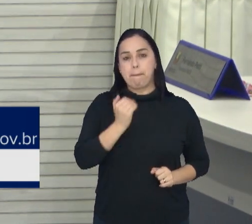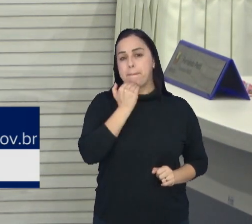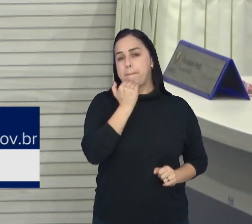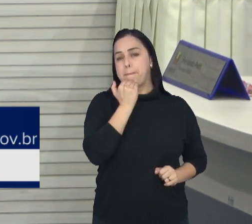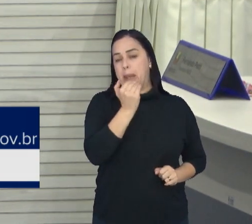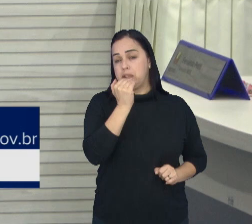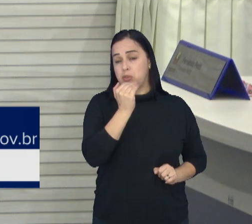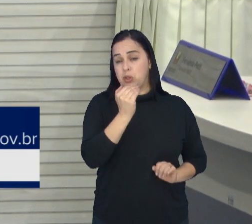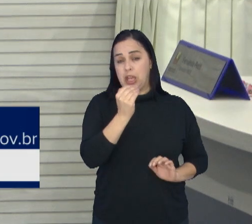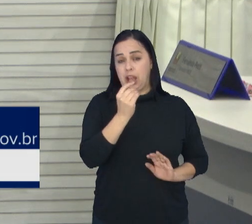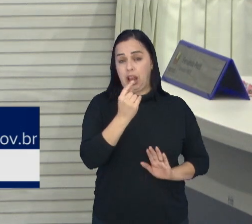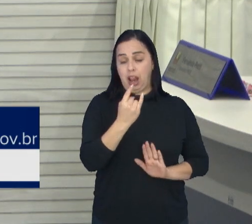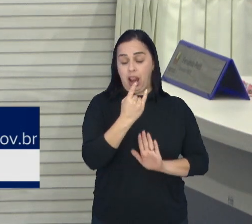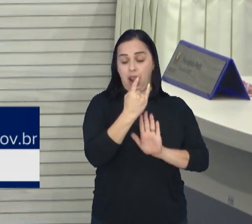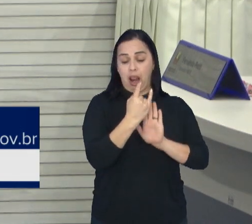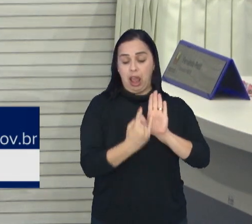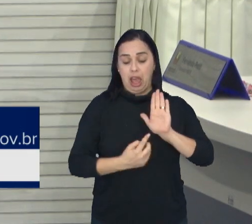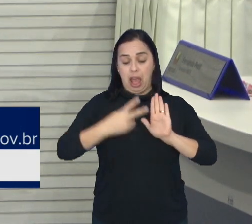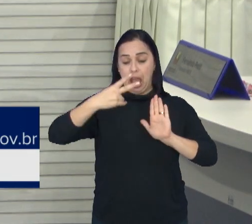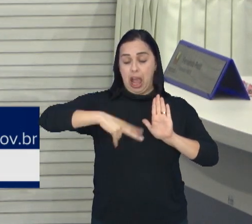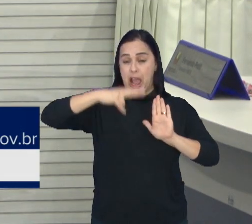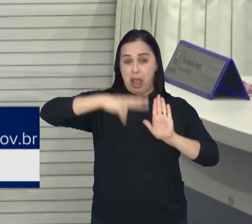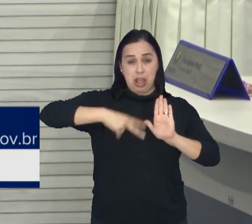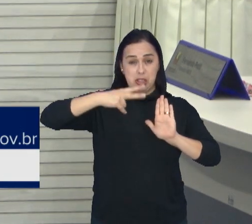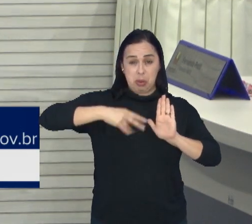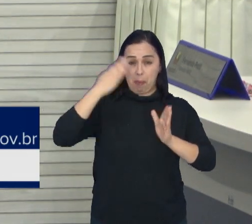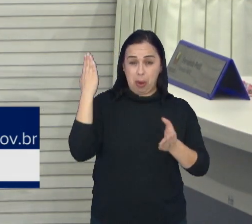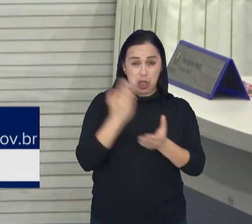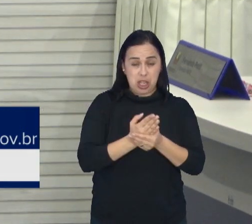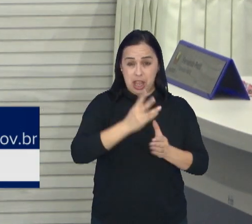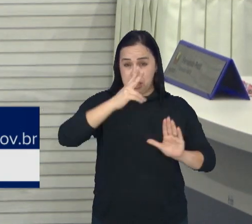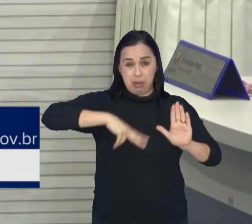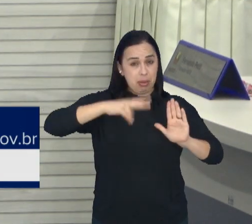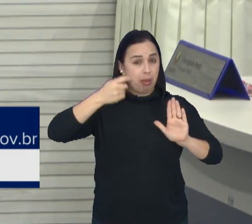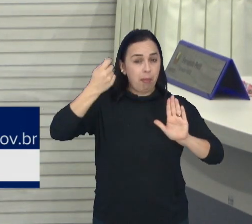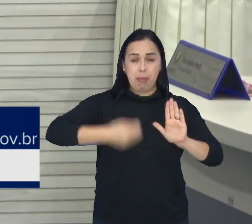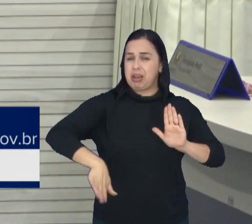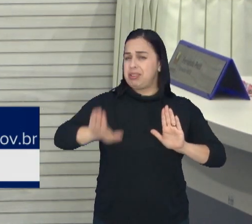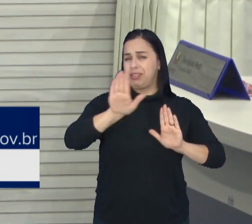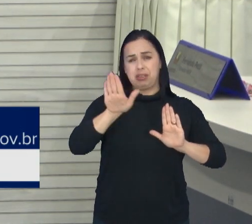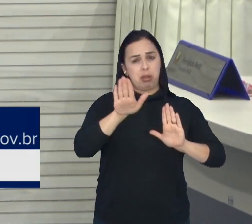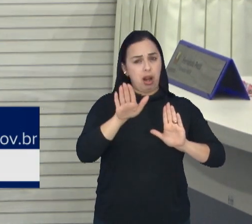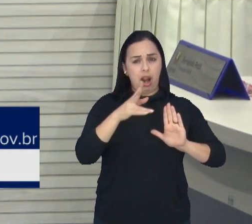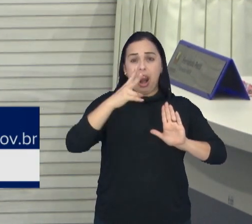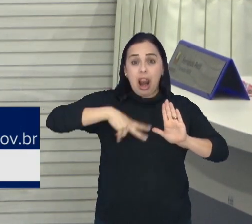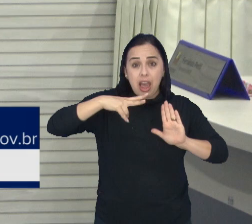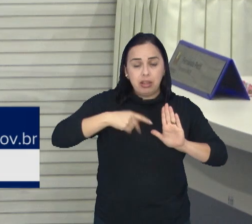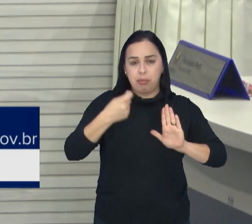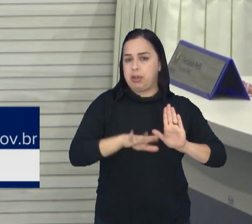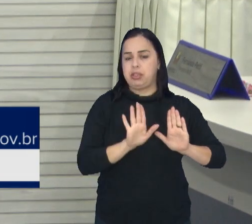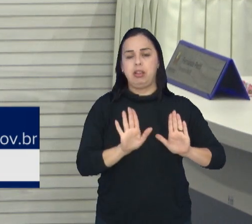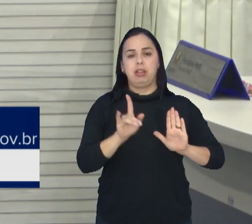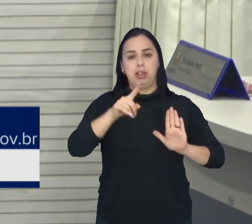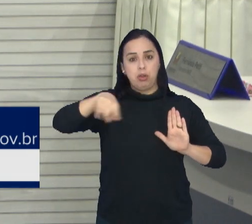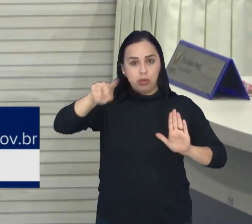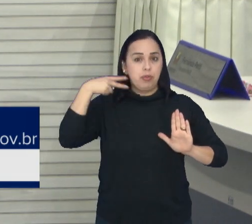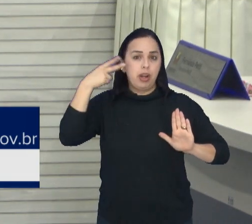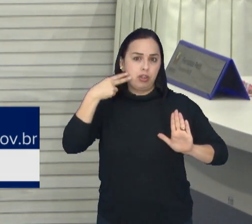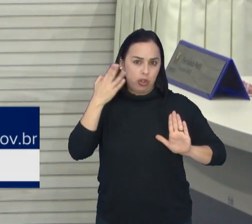solicito a supressão da leitura de todos os processos da pauta por serem de conhecimento de todos os vereadores.